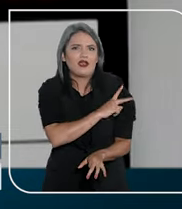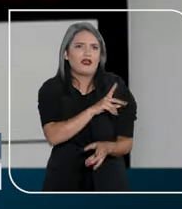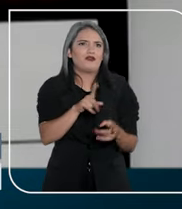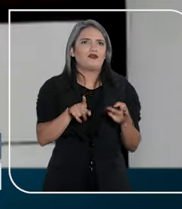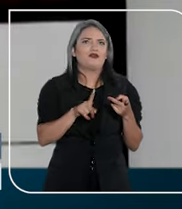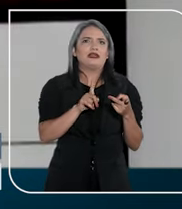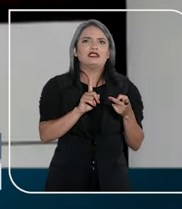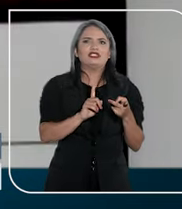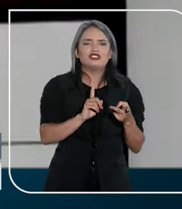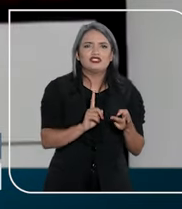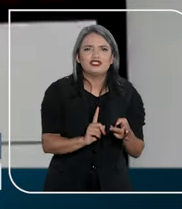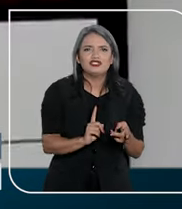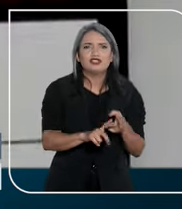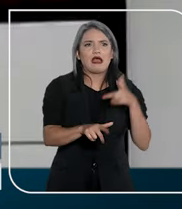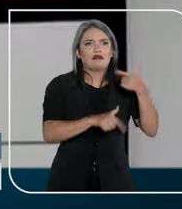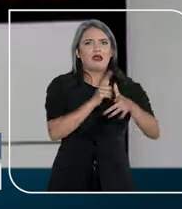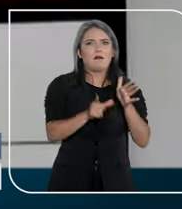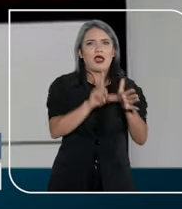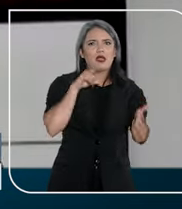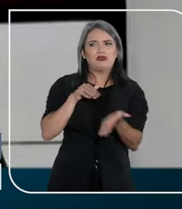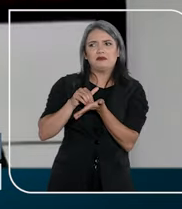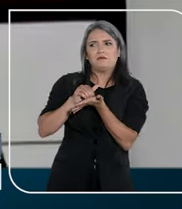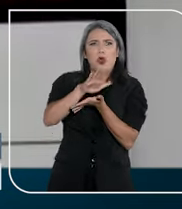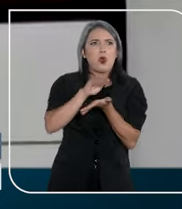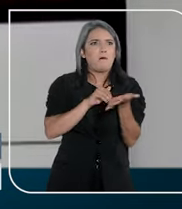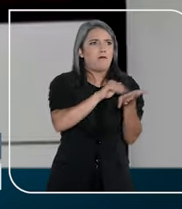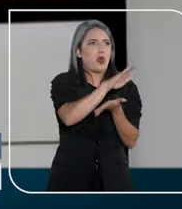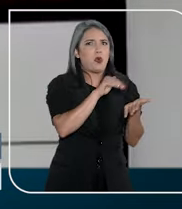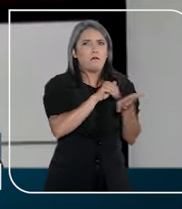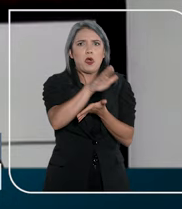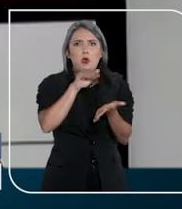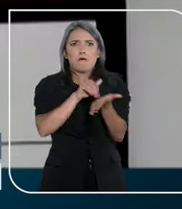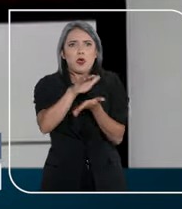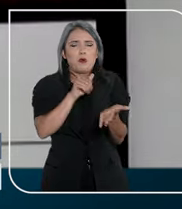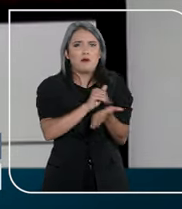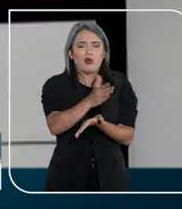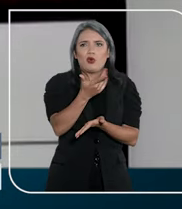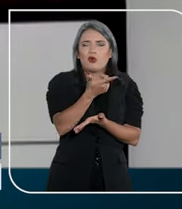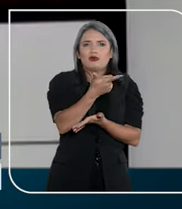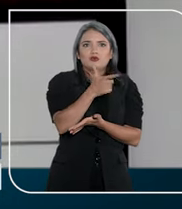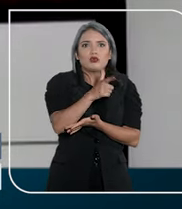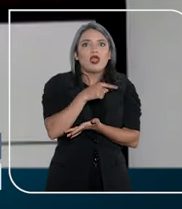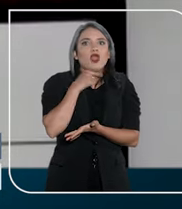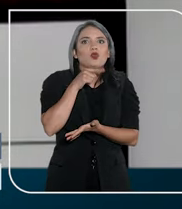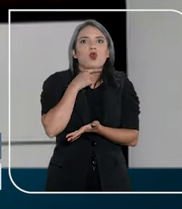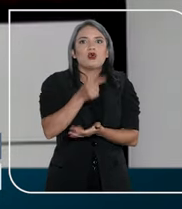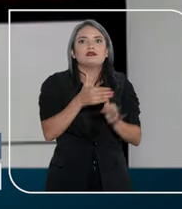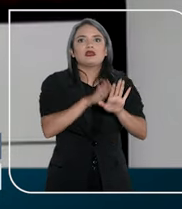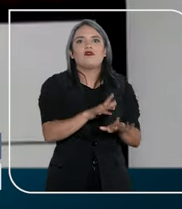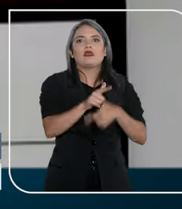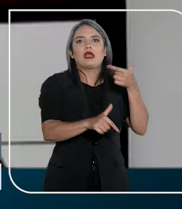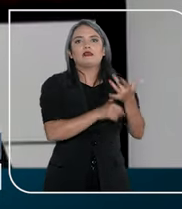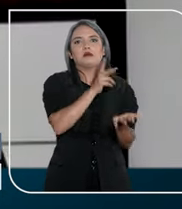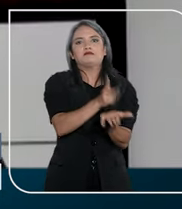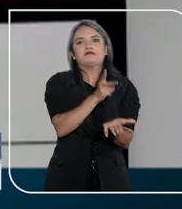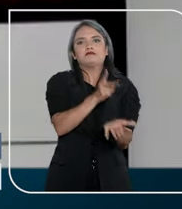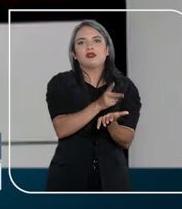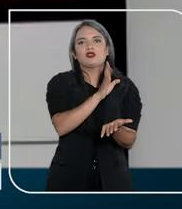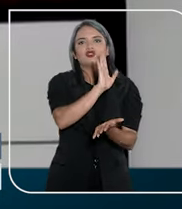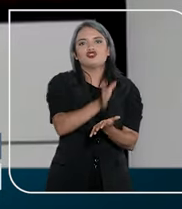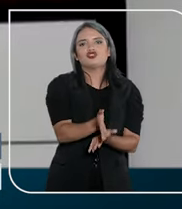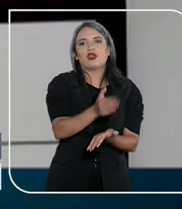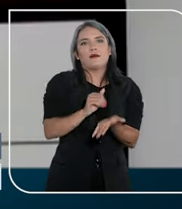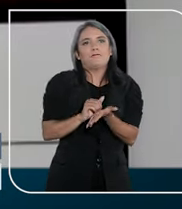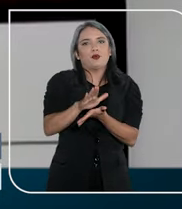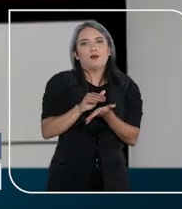ele foi demitido por justa causa, ele não fica em emprego nenhum porque eu verifiquei na ficha dele que ele foi demitido por justa causa umas